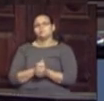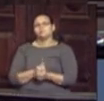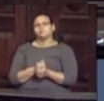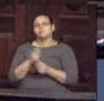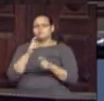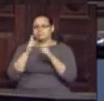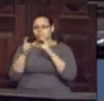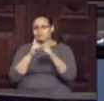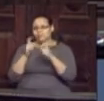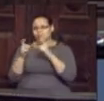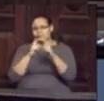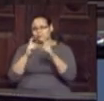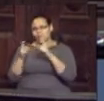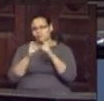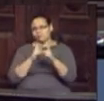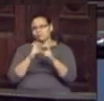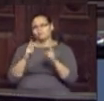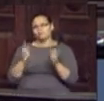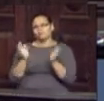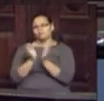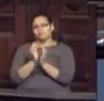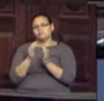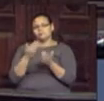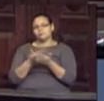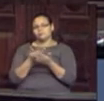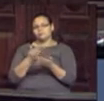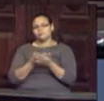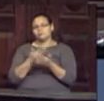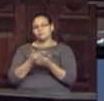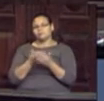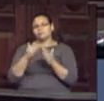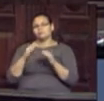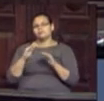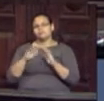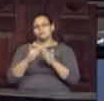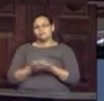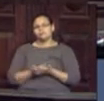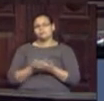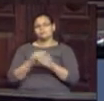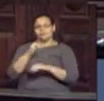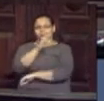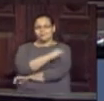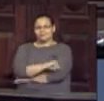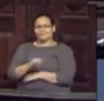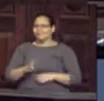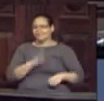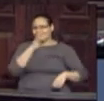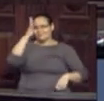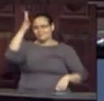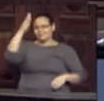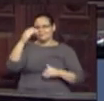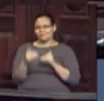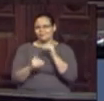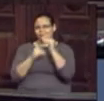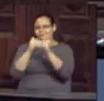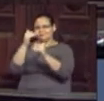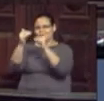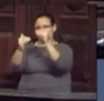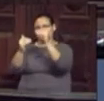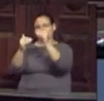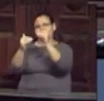visitando, debatendo com comunidades escolares do Rio de Janeiro, este absurdo processo